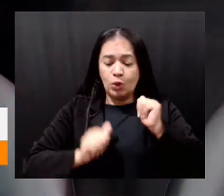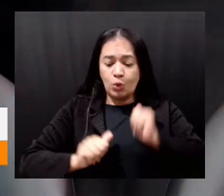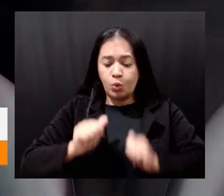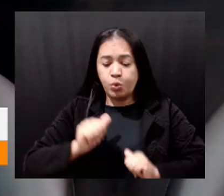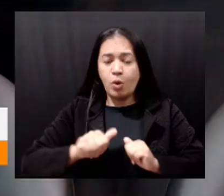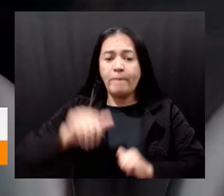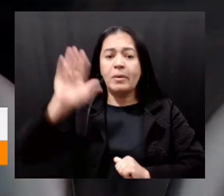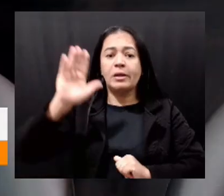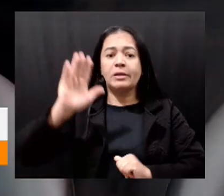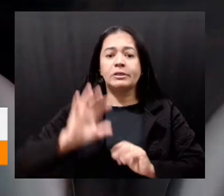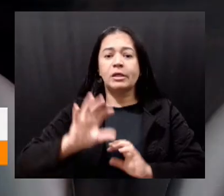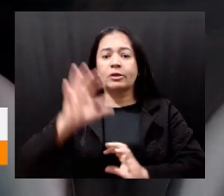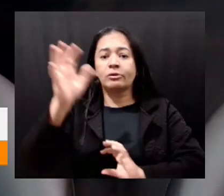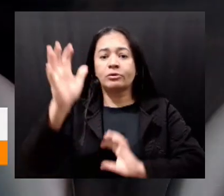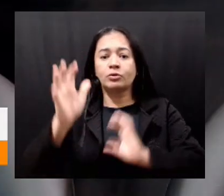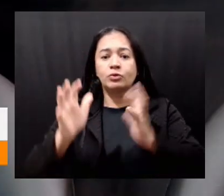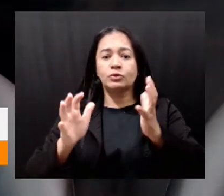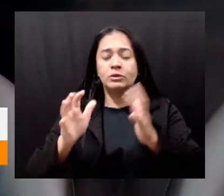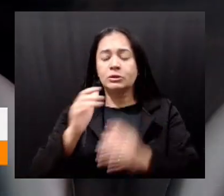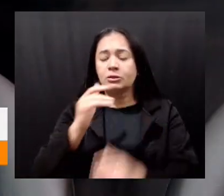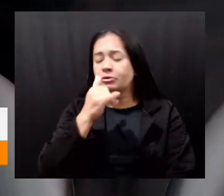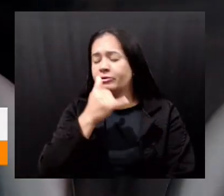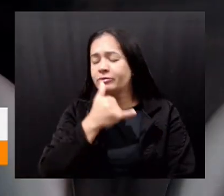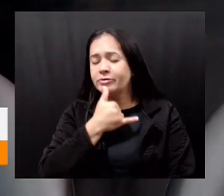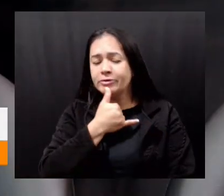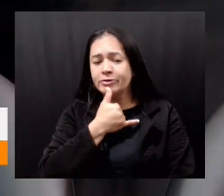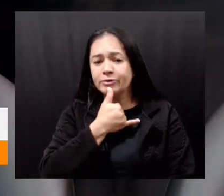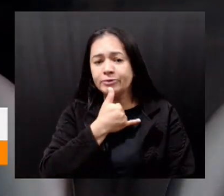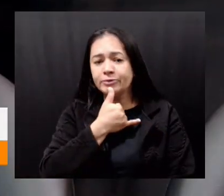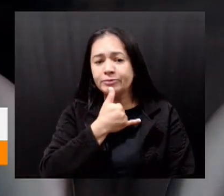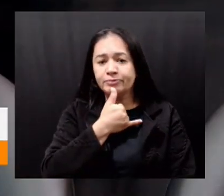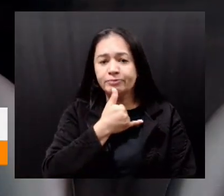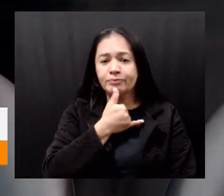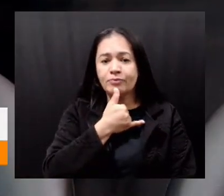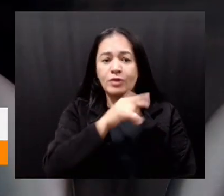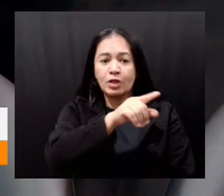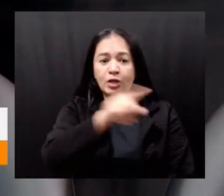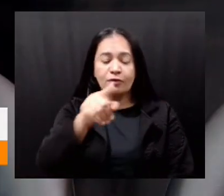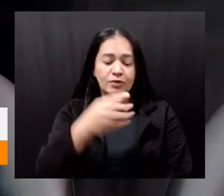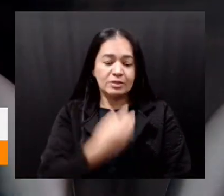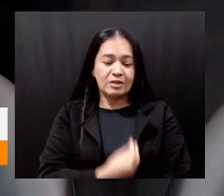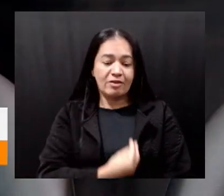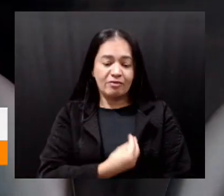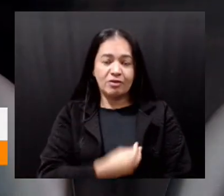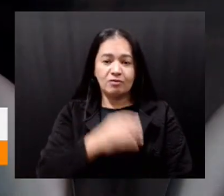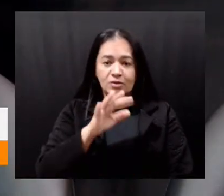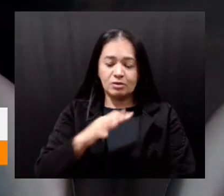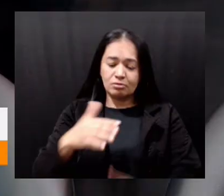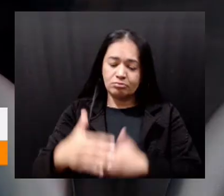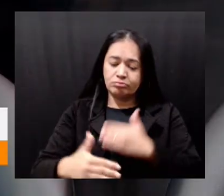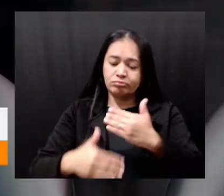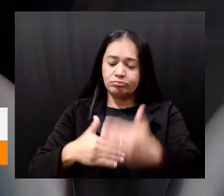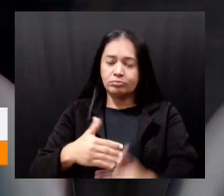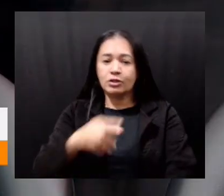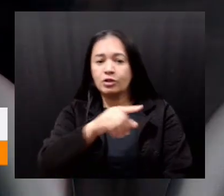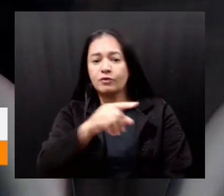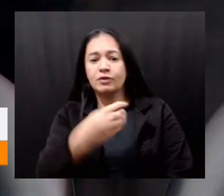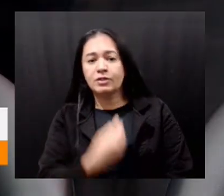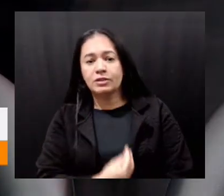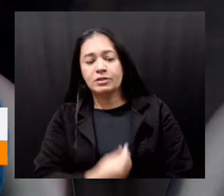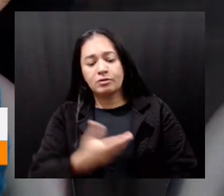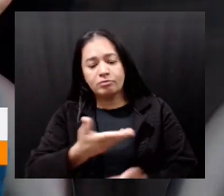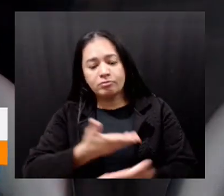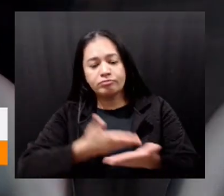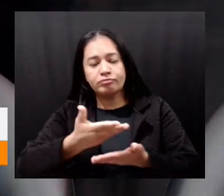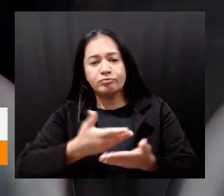uma tristeza e você vai vivendo aquilo no dia a dia, você vai convivendo, você tem que gerir a sua rotina,